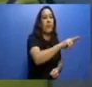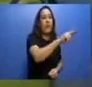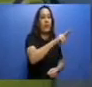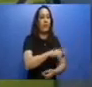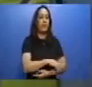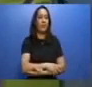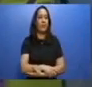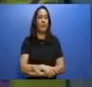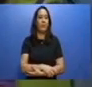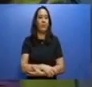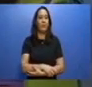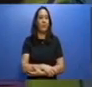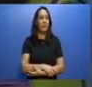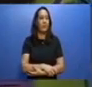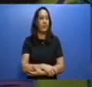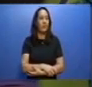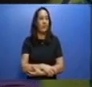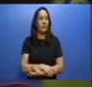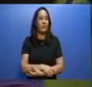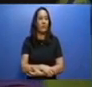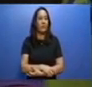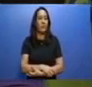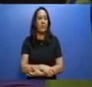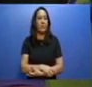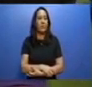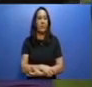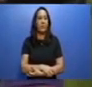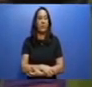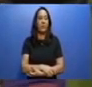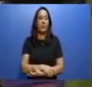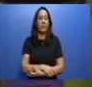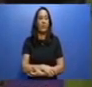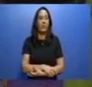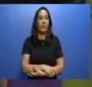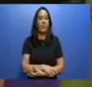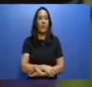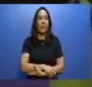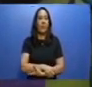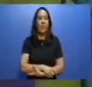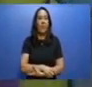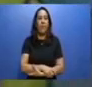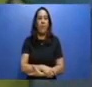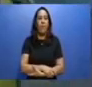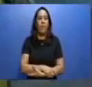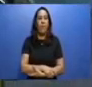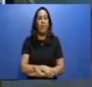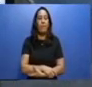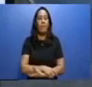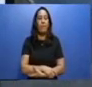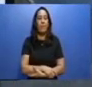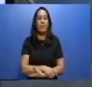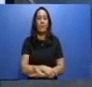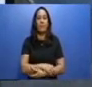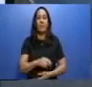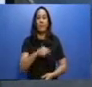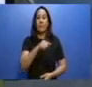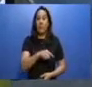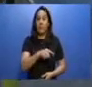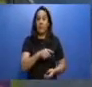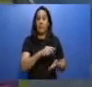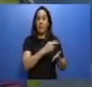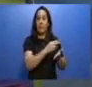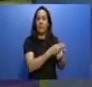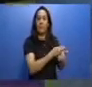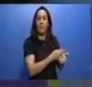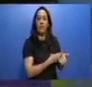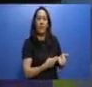você perceber, olha, faz um zigue-zague mesmo, não faz? Então, atrás desses desenhos, vocês perceberam que tem